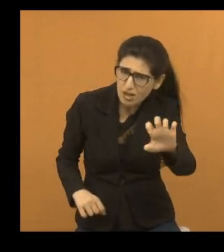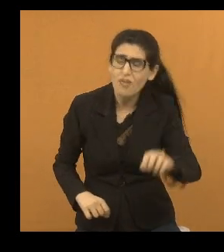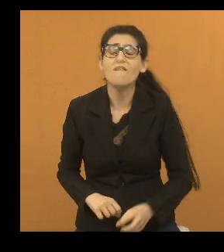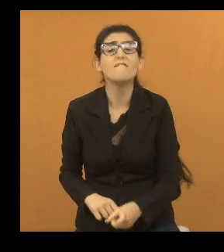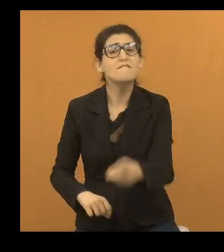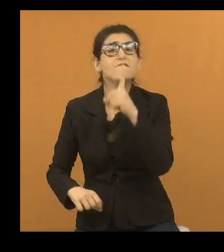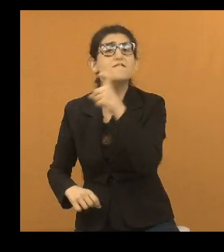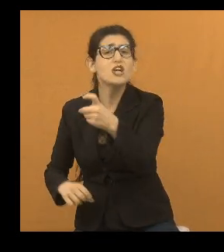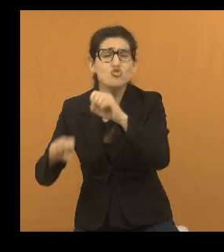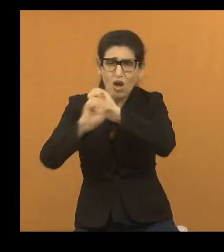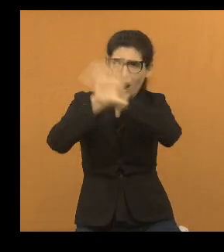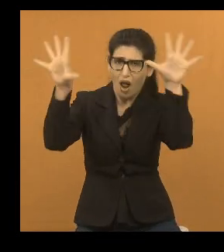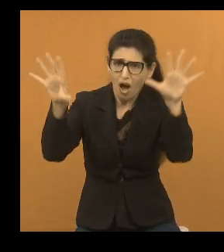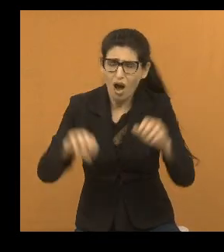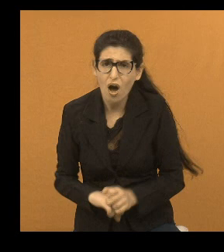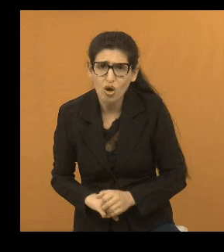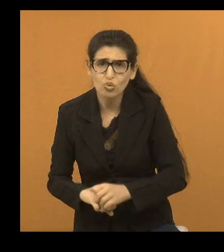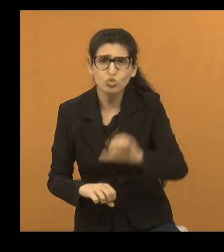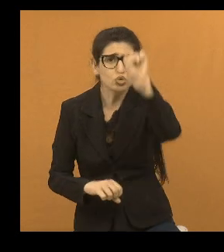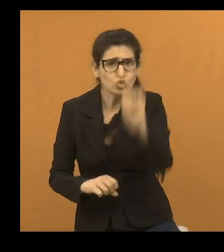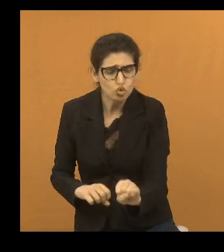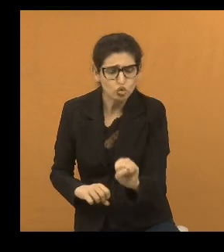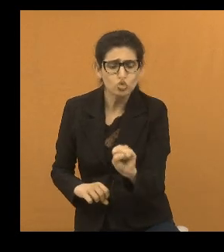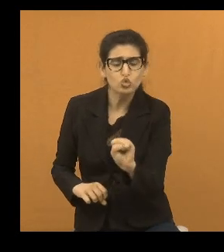Verde claro, a região sul.